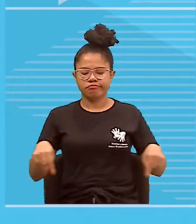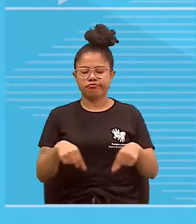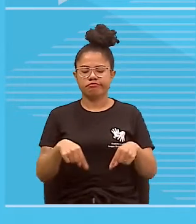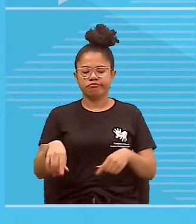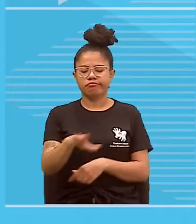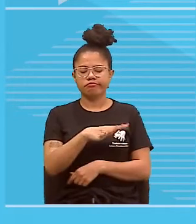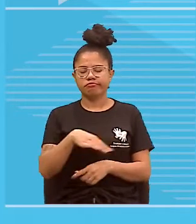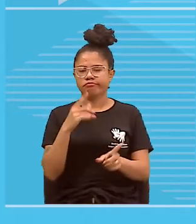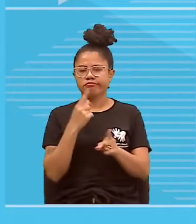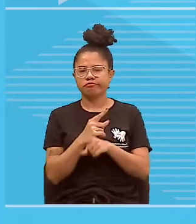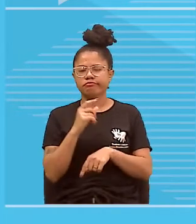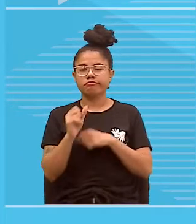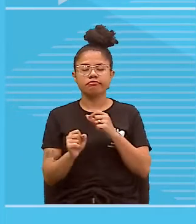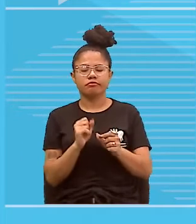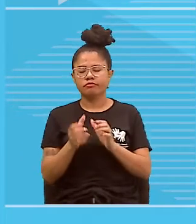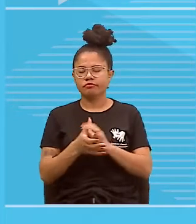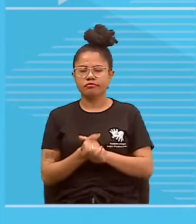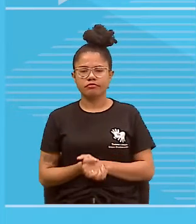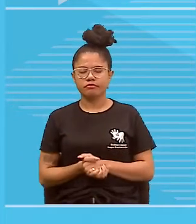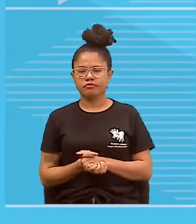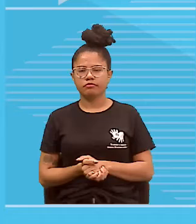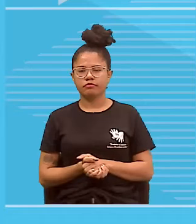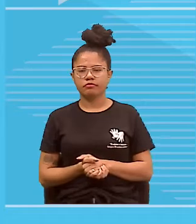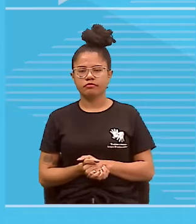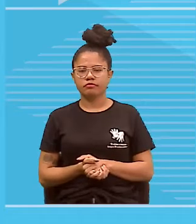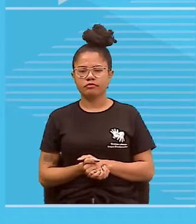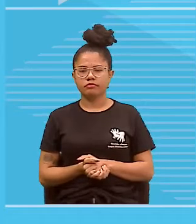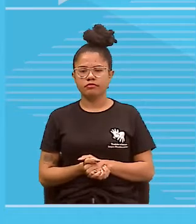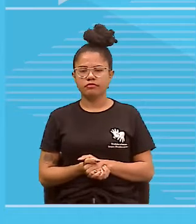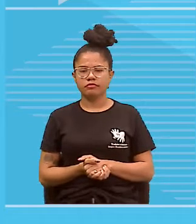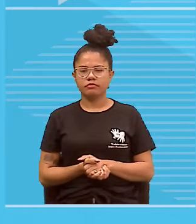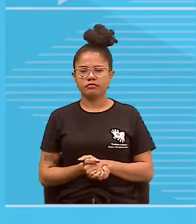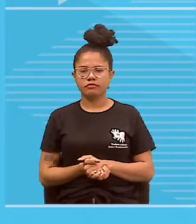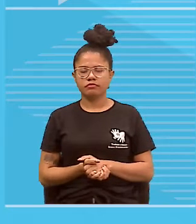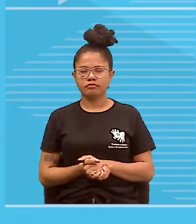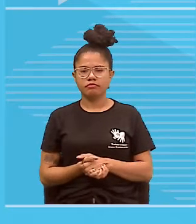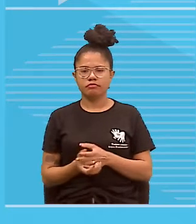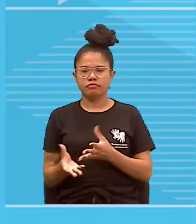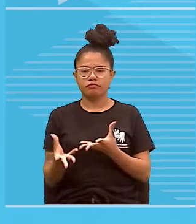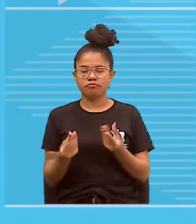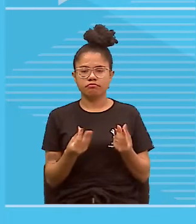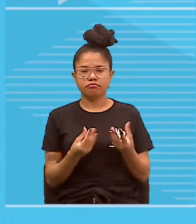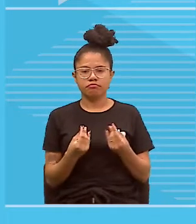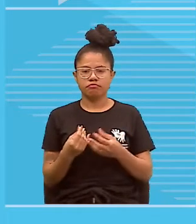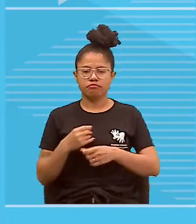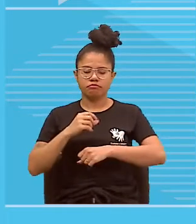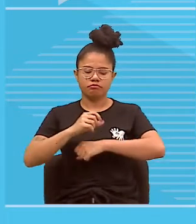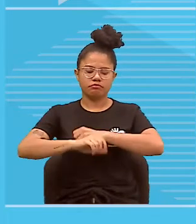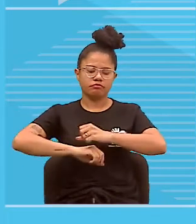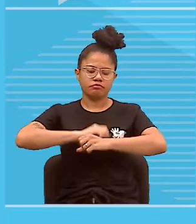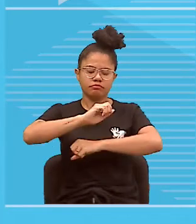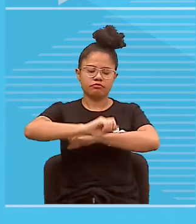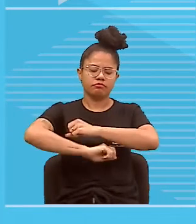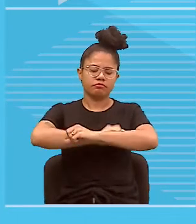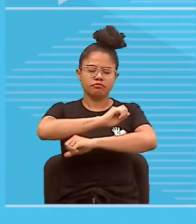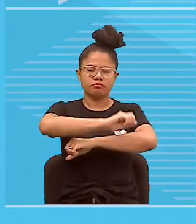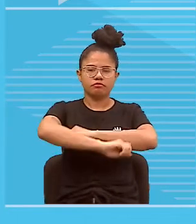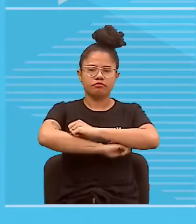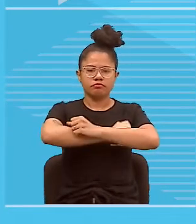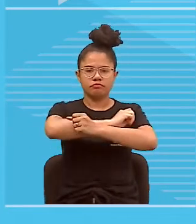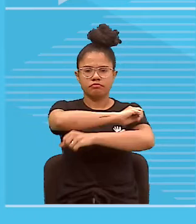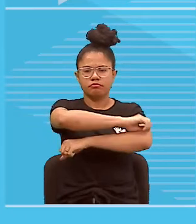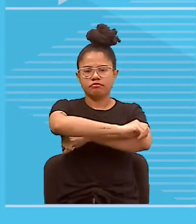galera sabe o que eles estavam encontrando um monte de múmia de gatos múmias